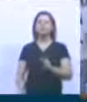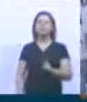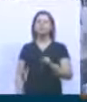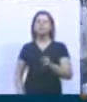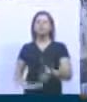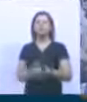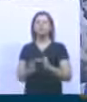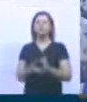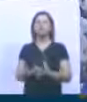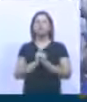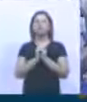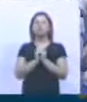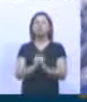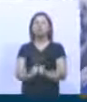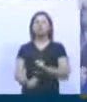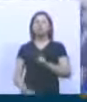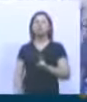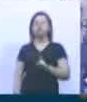Contigo